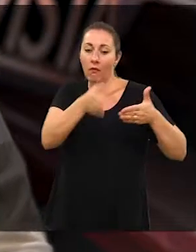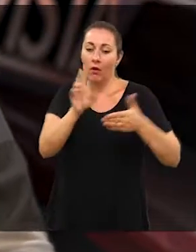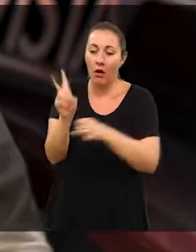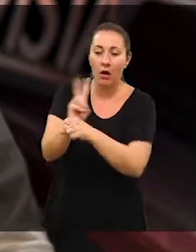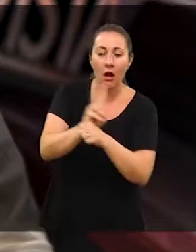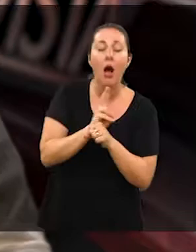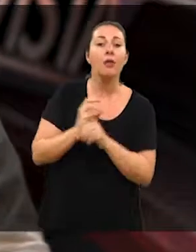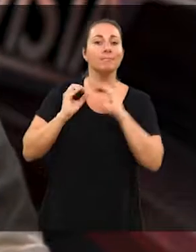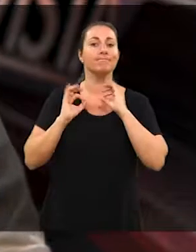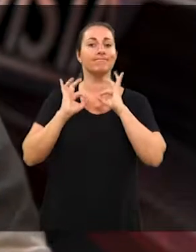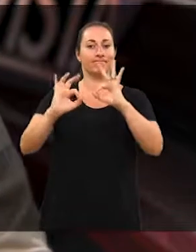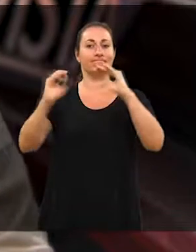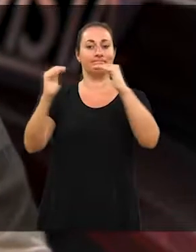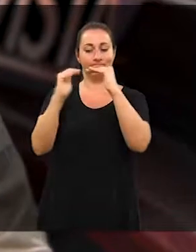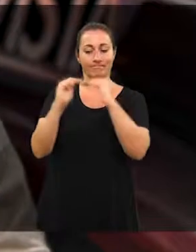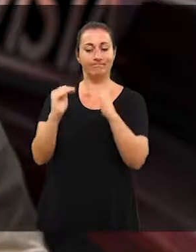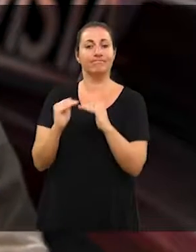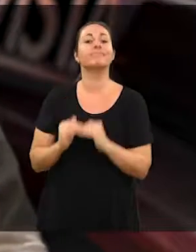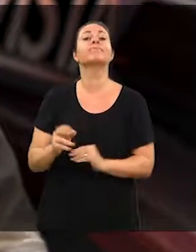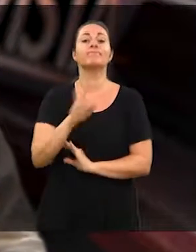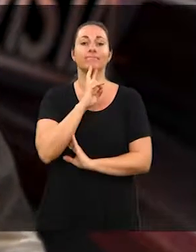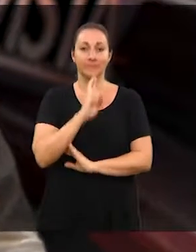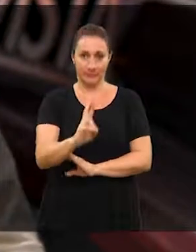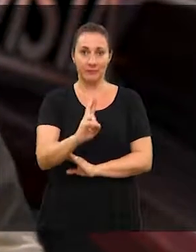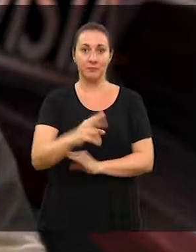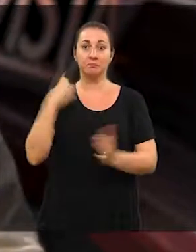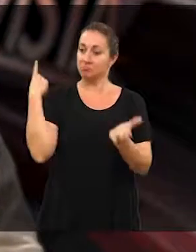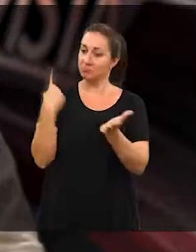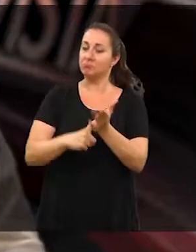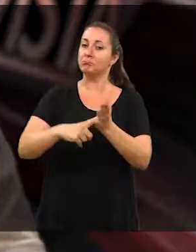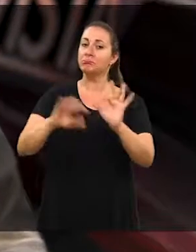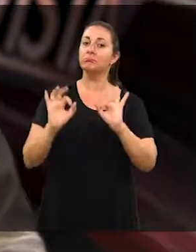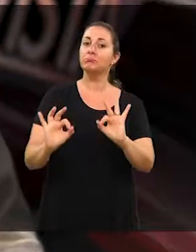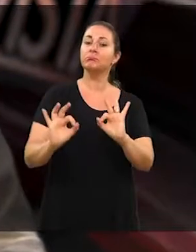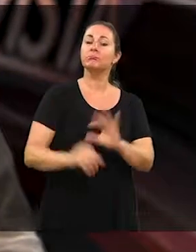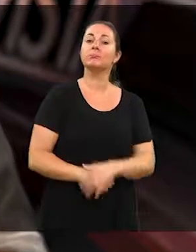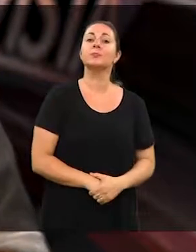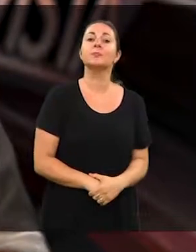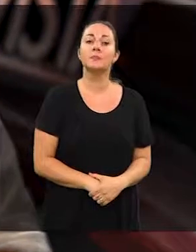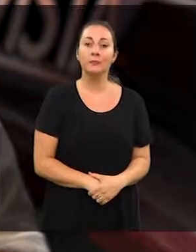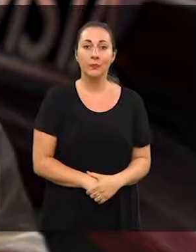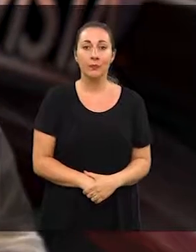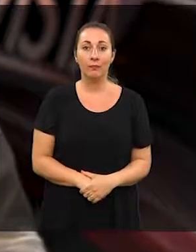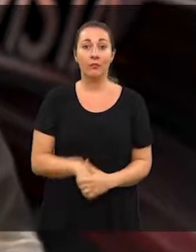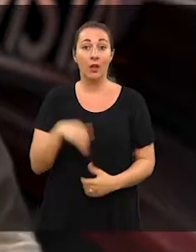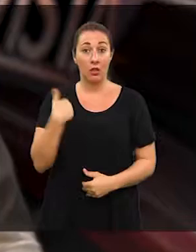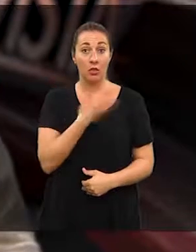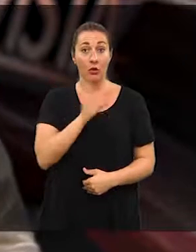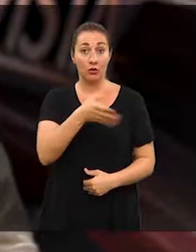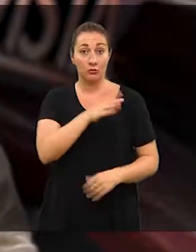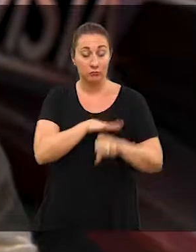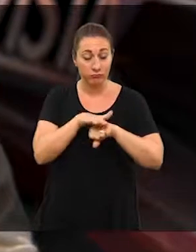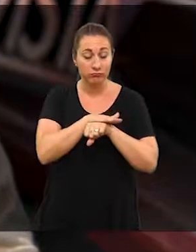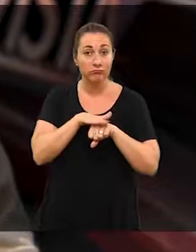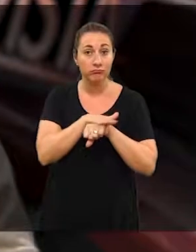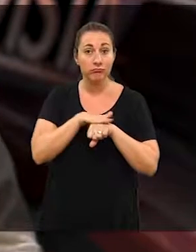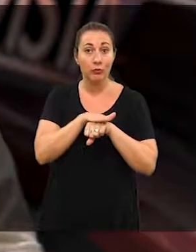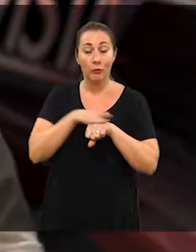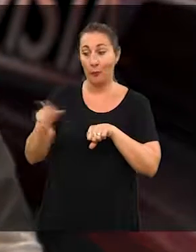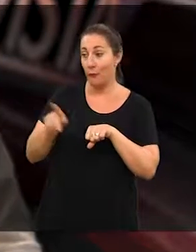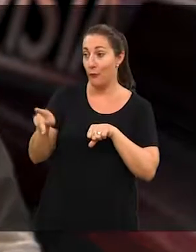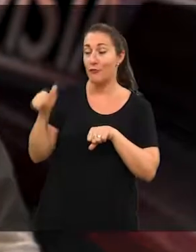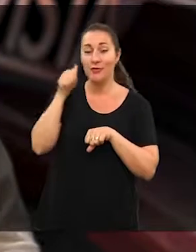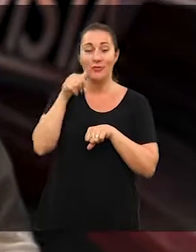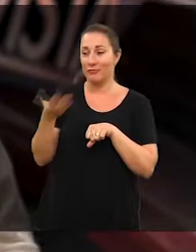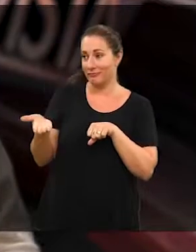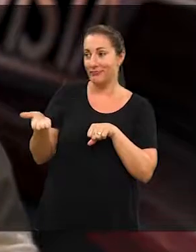foi lá está encontrando que eles estão fazendo. Então o comprometimento nesse ponto é muito grande. E aí a gente estava conversando com a Clarice, a